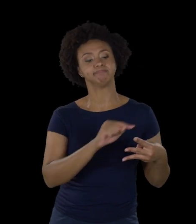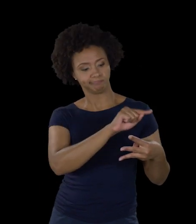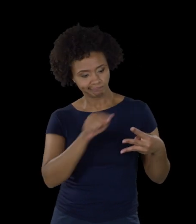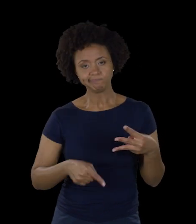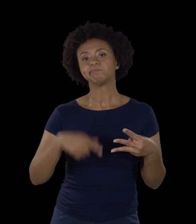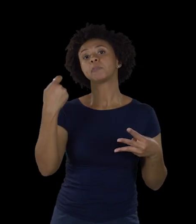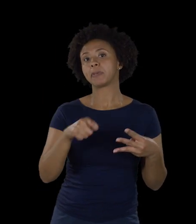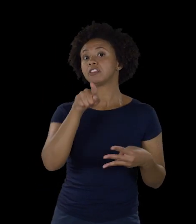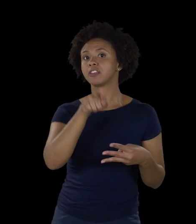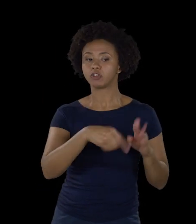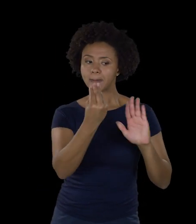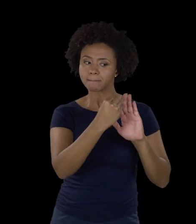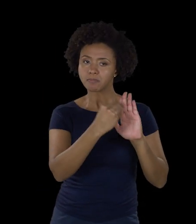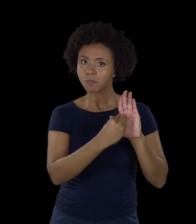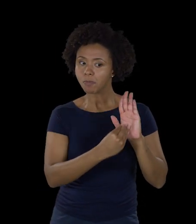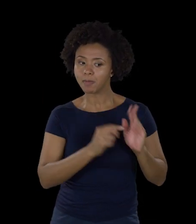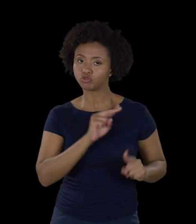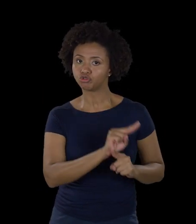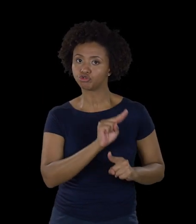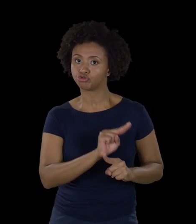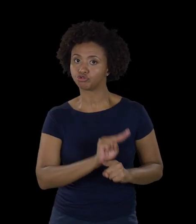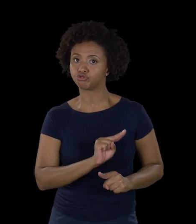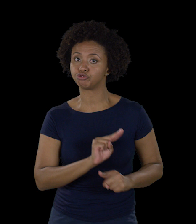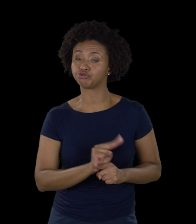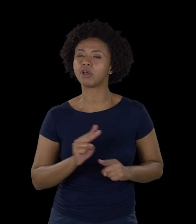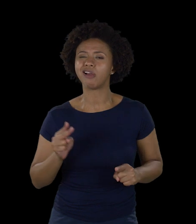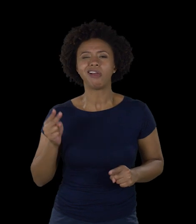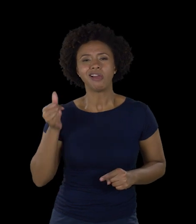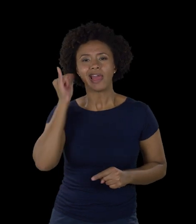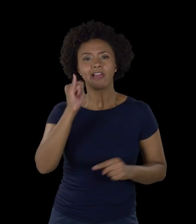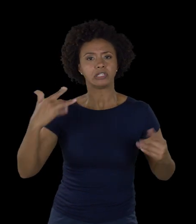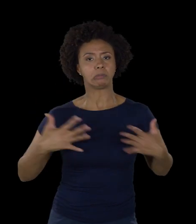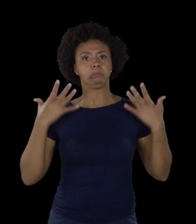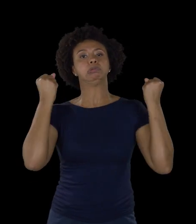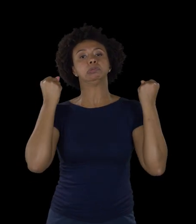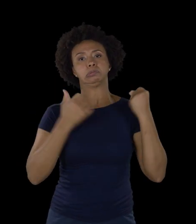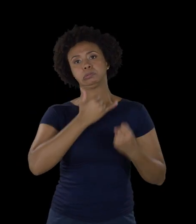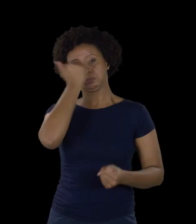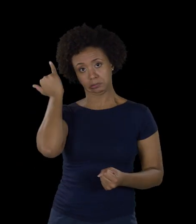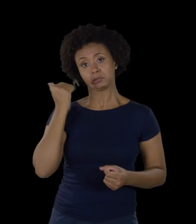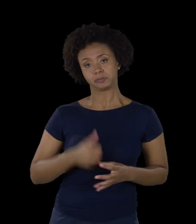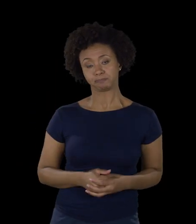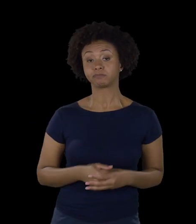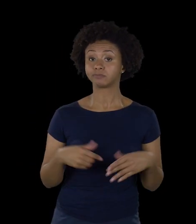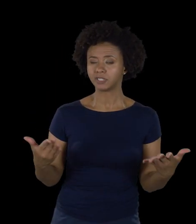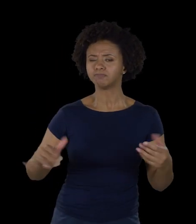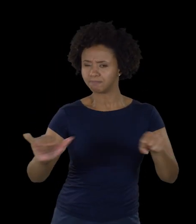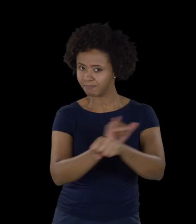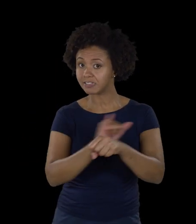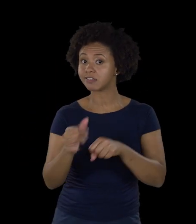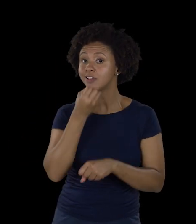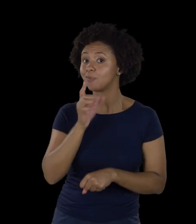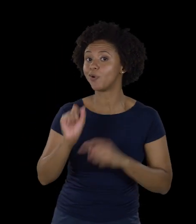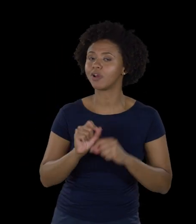estar no seu radar, para você não ser pego de surpresa. Nesse sentido, uma ferramenta muito eficaz é a